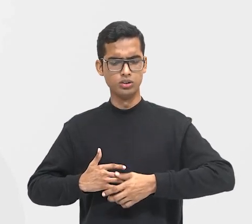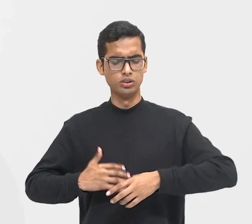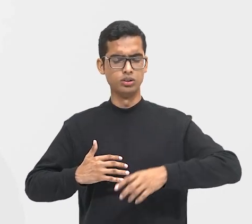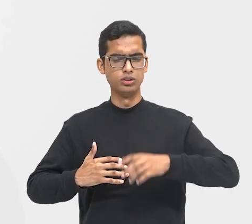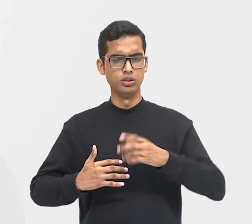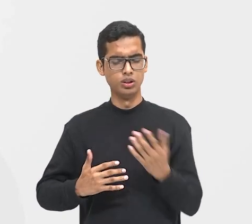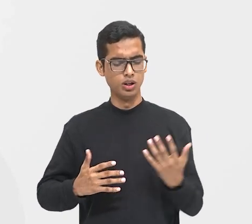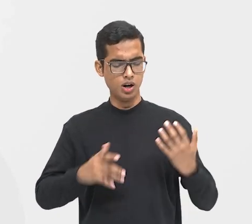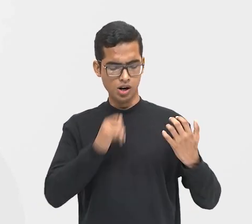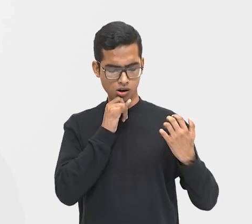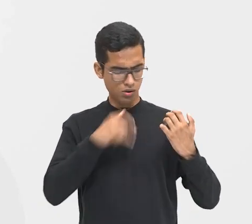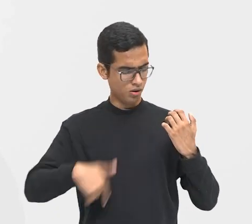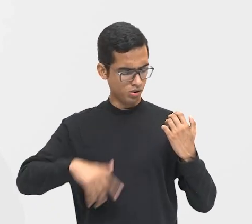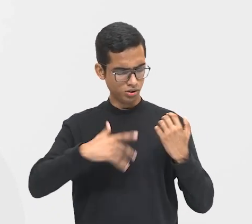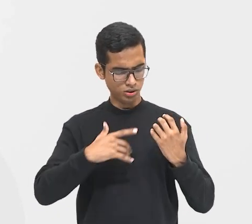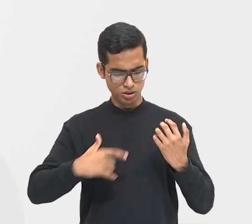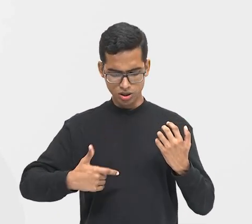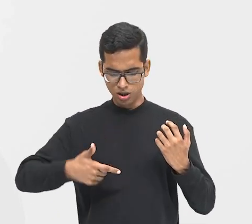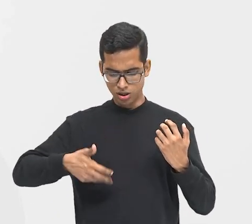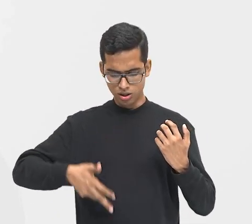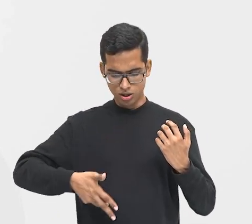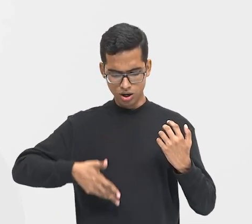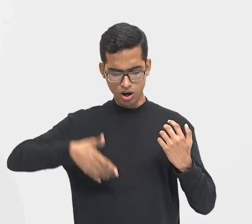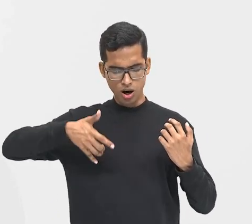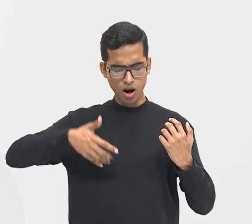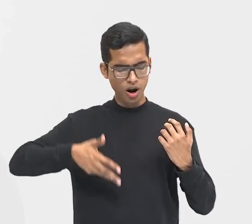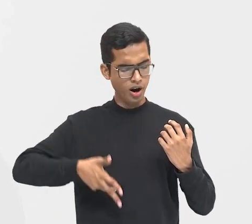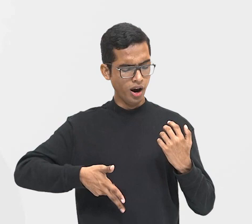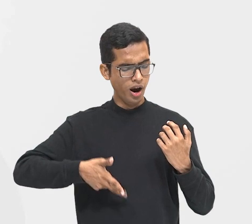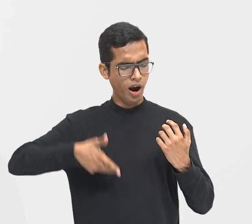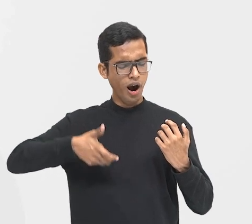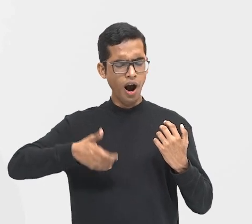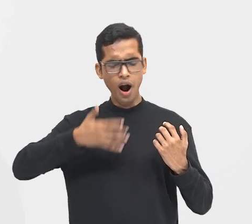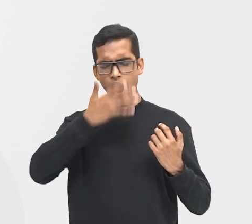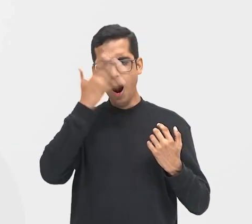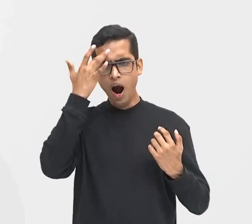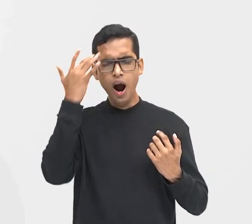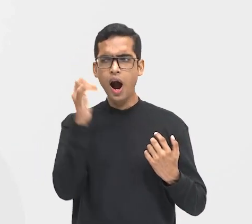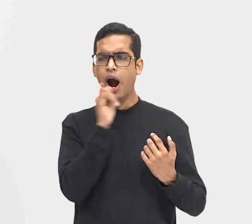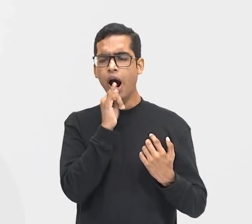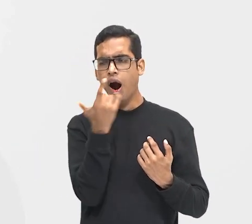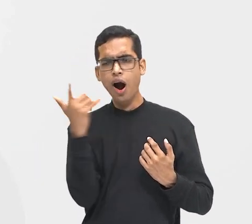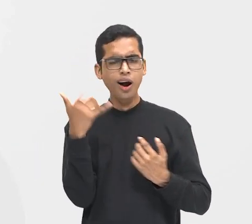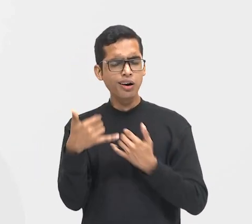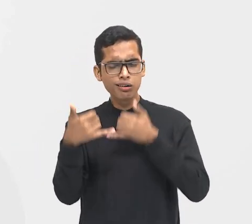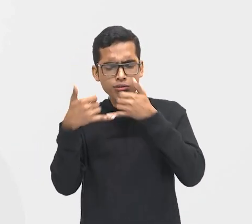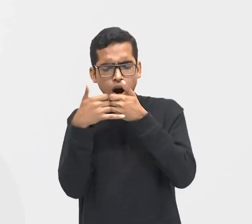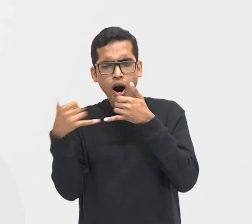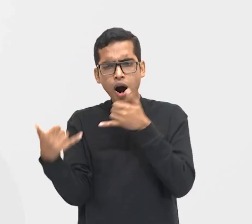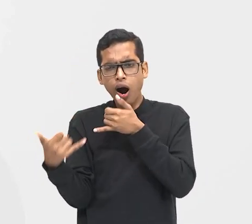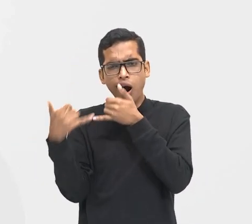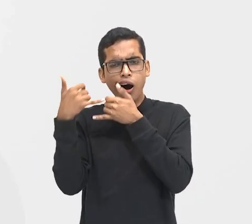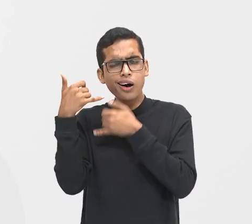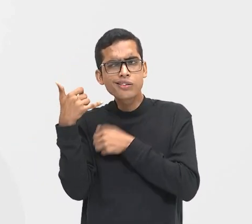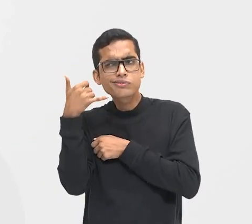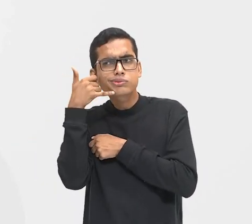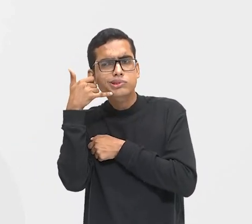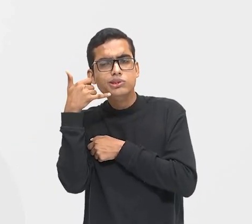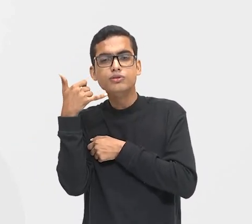gente tem um exemplo de onda mecânica, né? No outro caso, onde você tem uma pessoa ali no telefone, você tem ali as